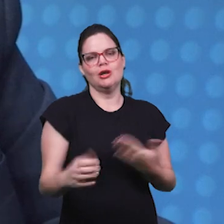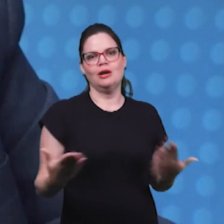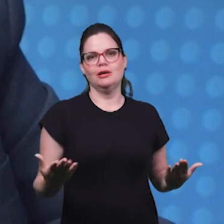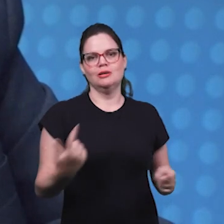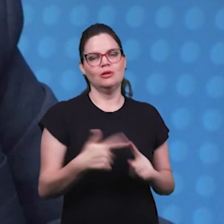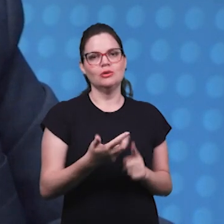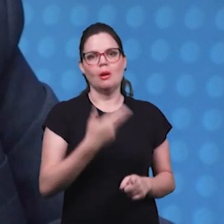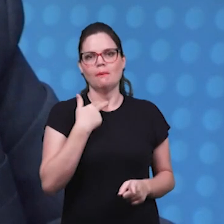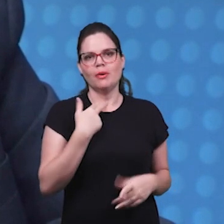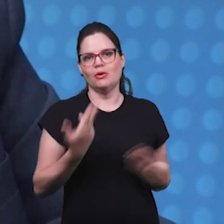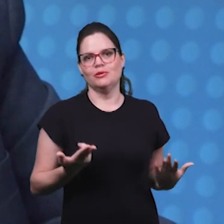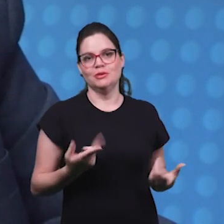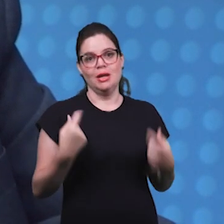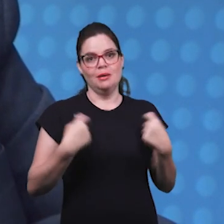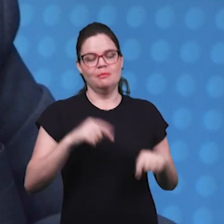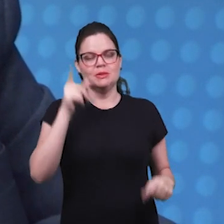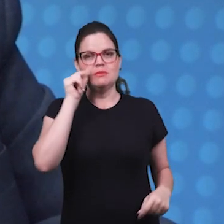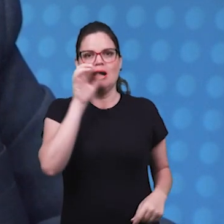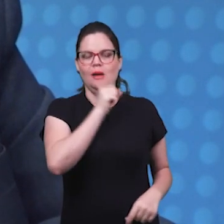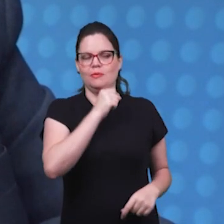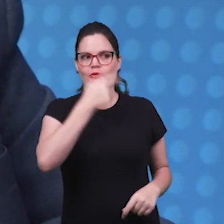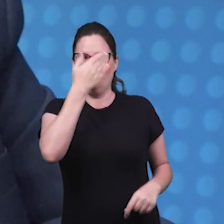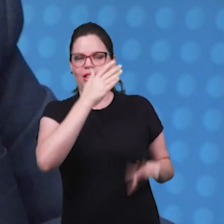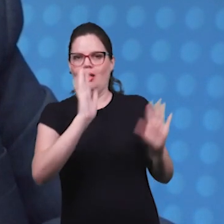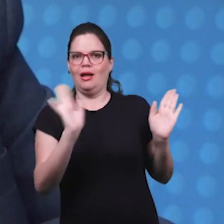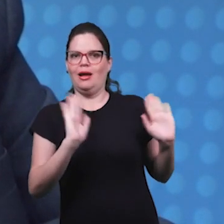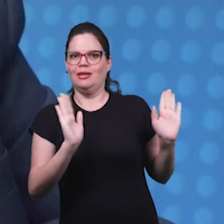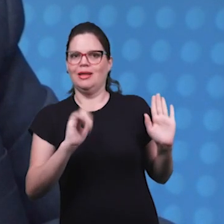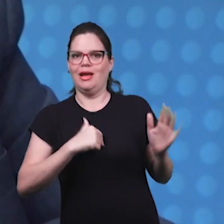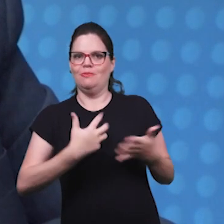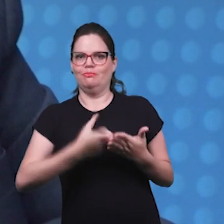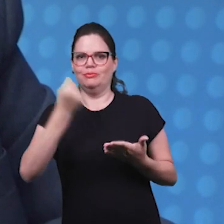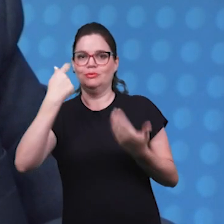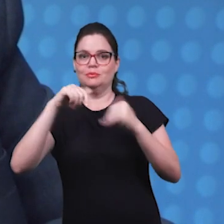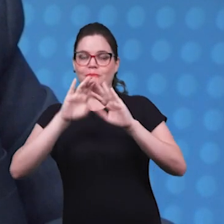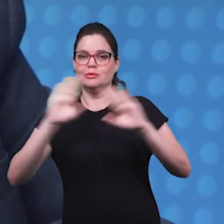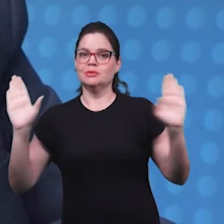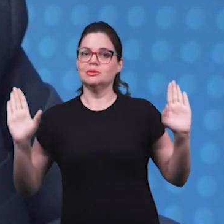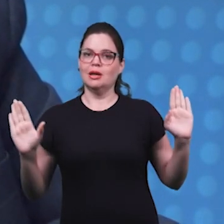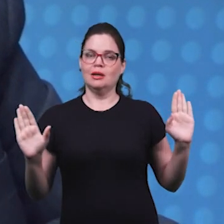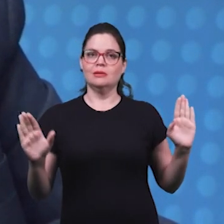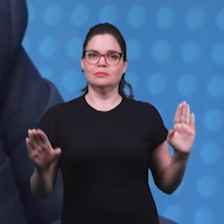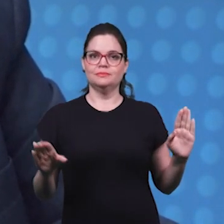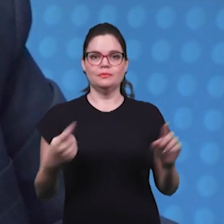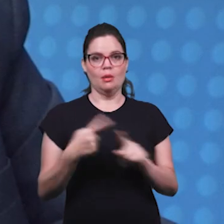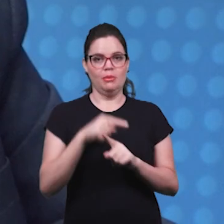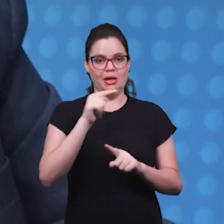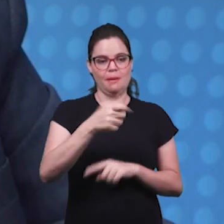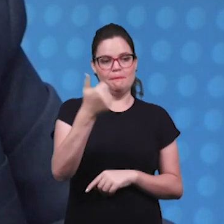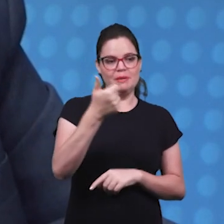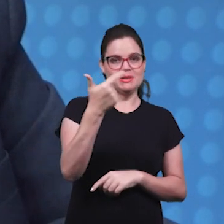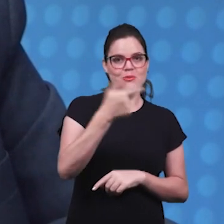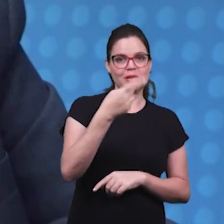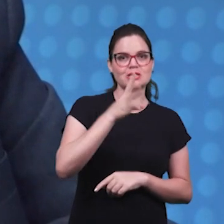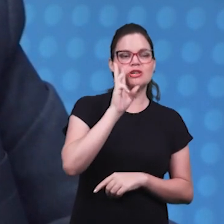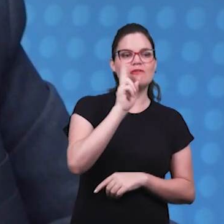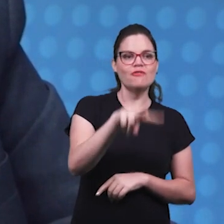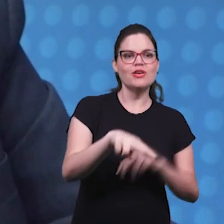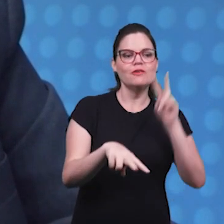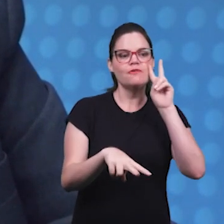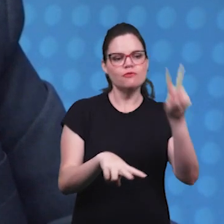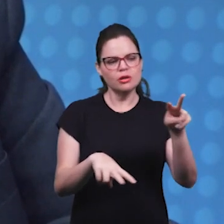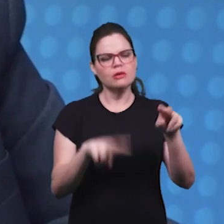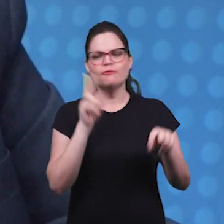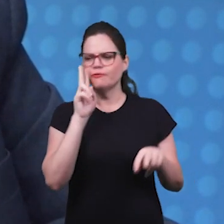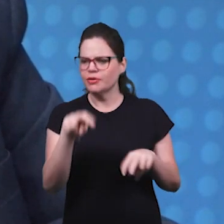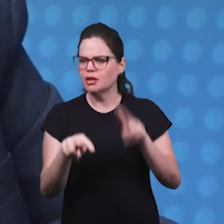diversas reportagens. Mas o toque da quarta trombeta a gente não pode tomar conhecimento pelo efeito na obra criadora, porque o efeito